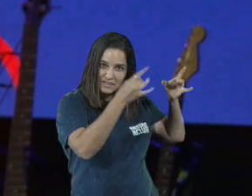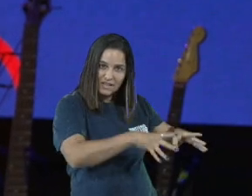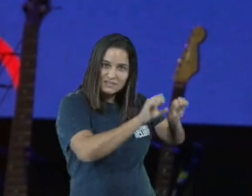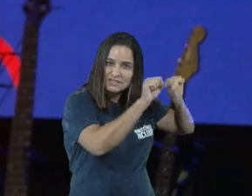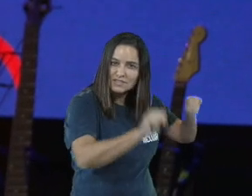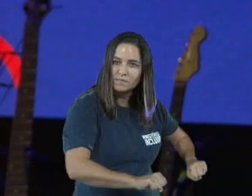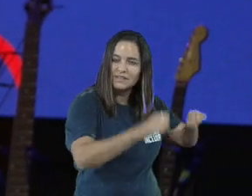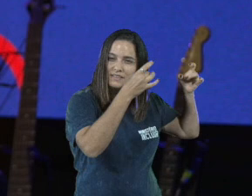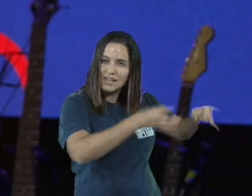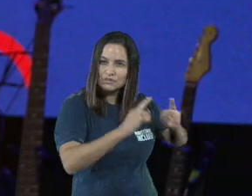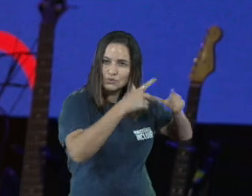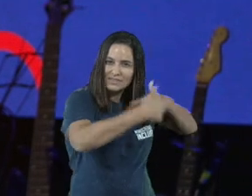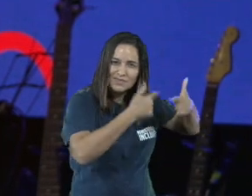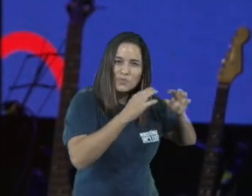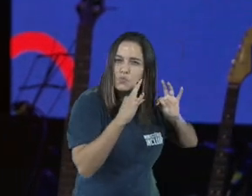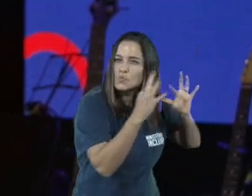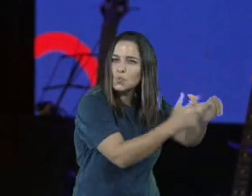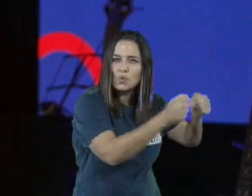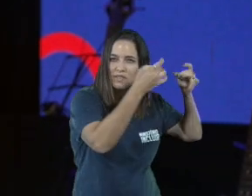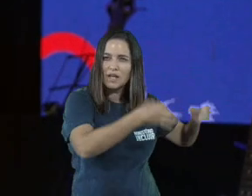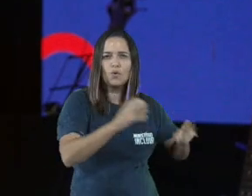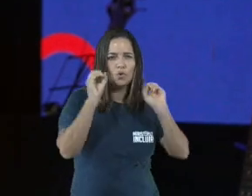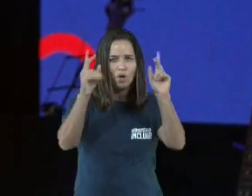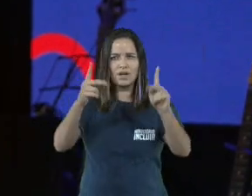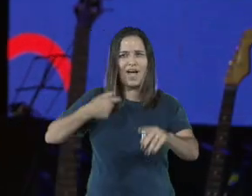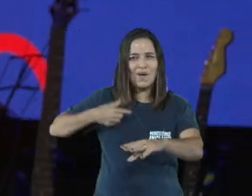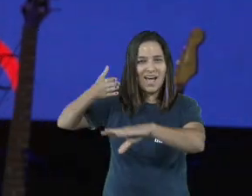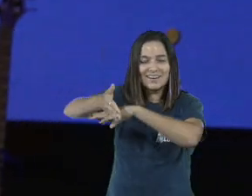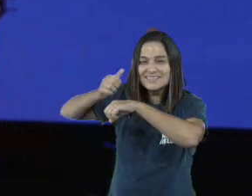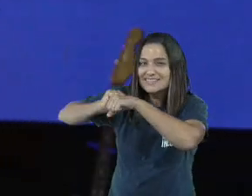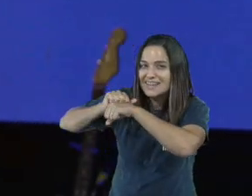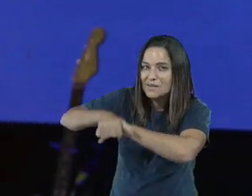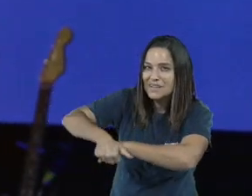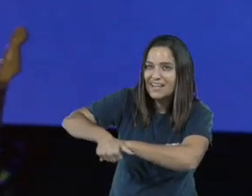o meu irmão conhece ato profético de uma pessoa só